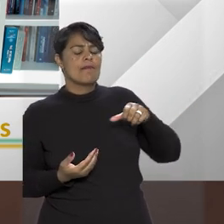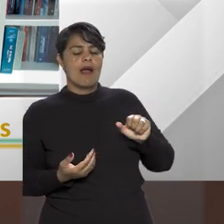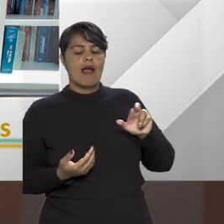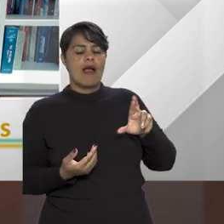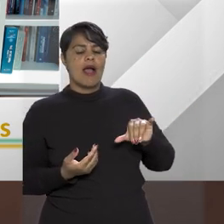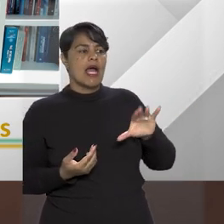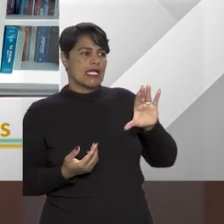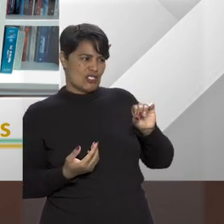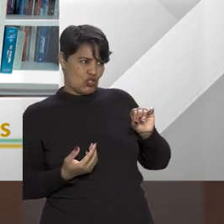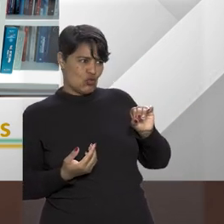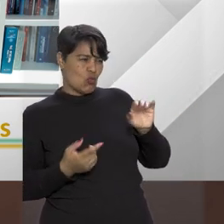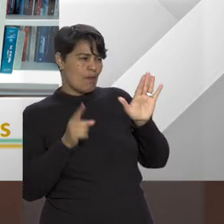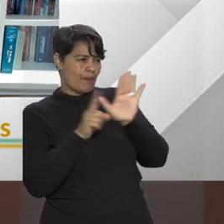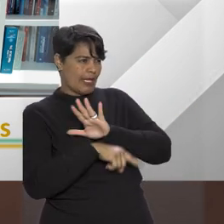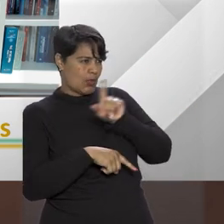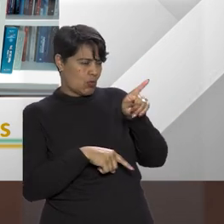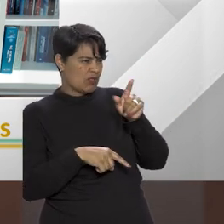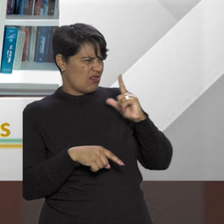resolução consensual?